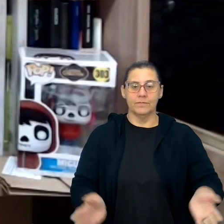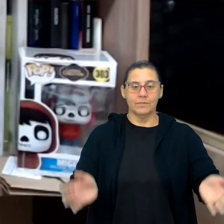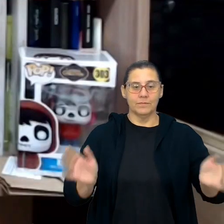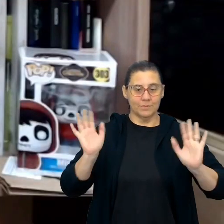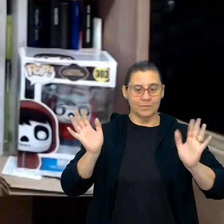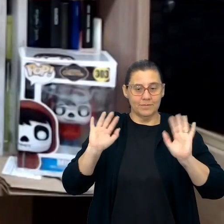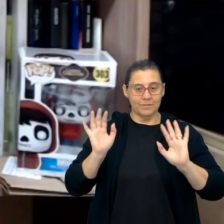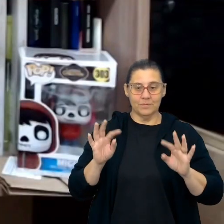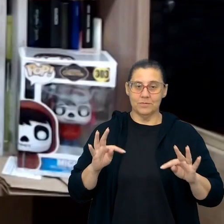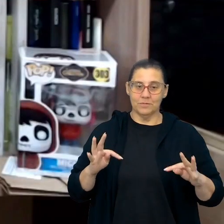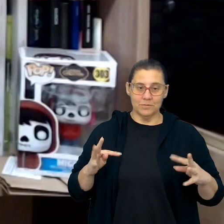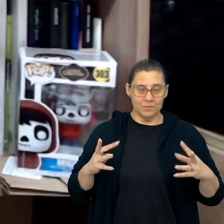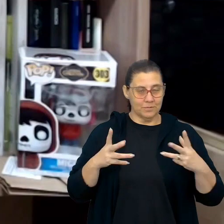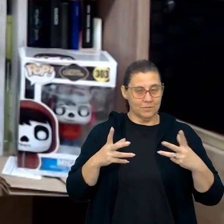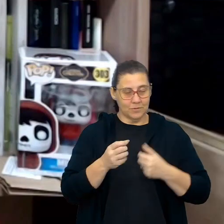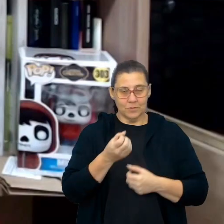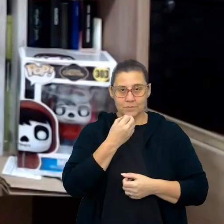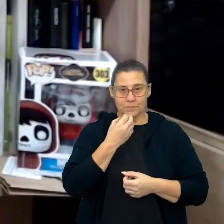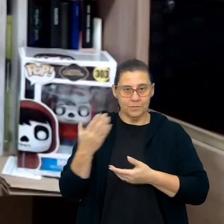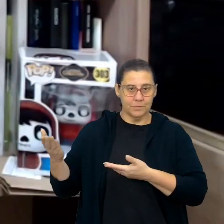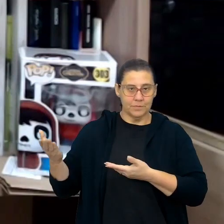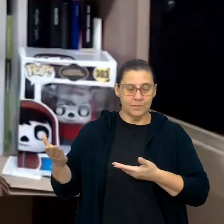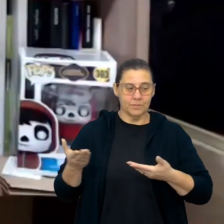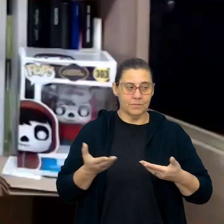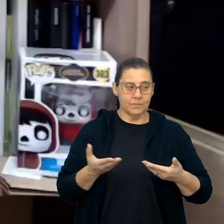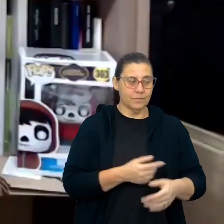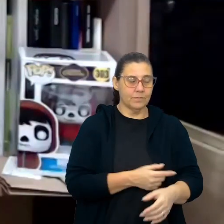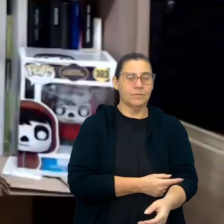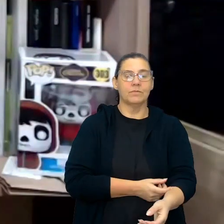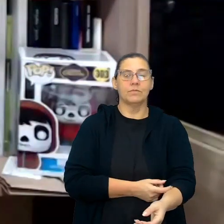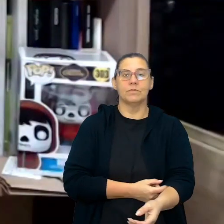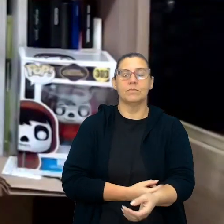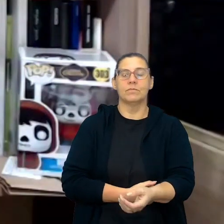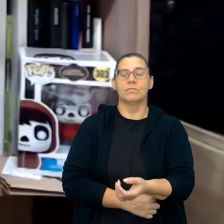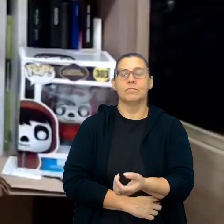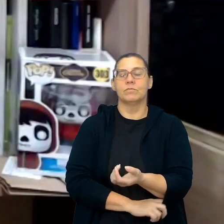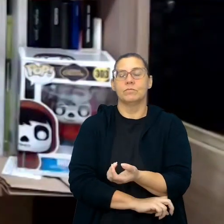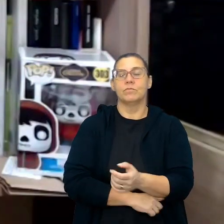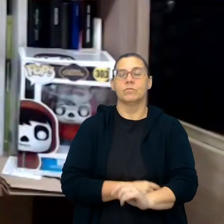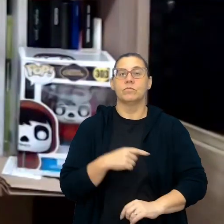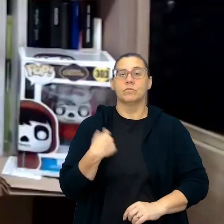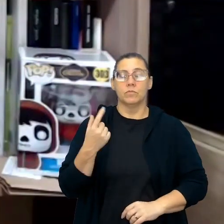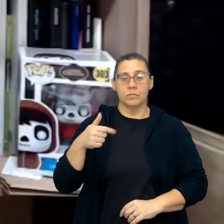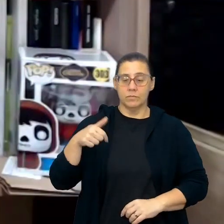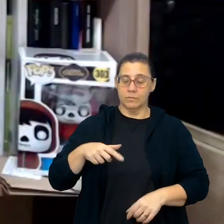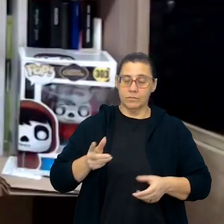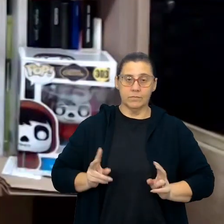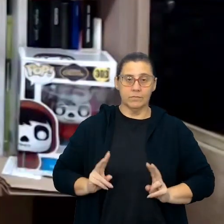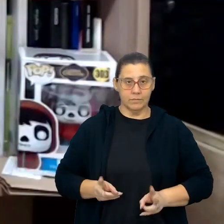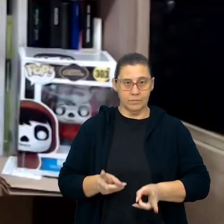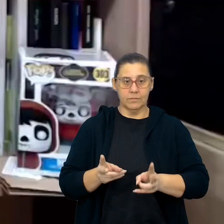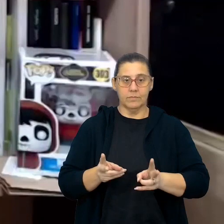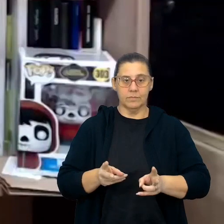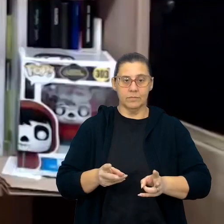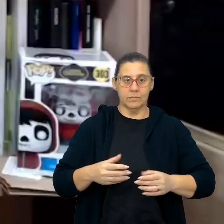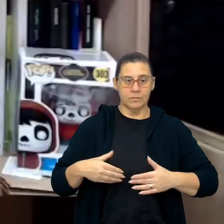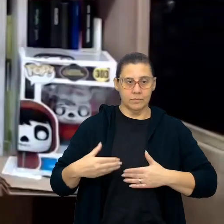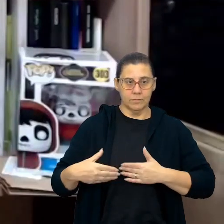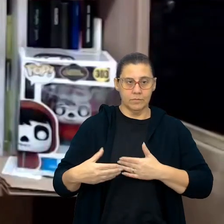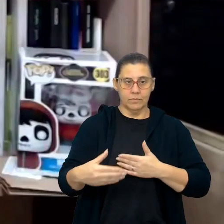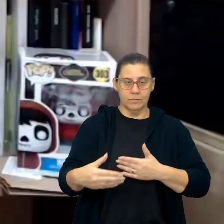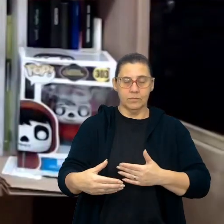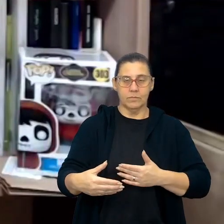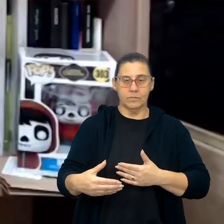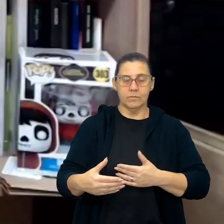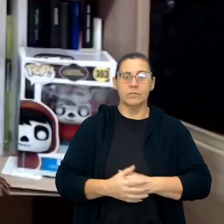Olá a todos, todas e todos, sejam muito bem-vindos. Estamos aqui para dar continuidade ao nosso processo